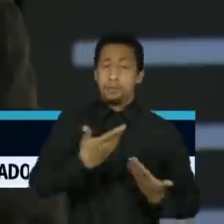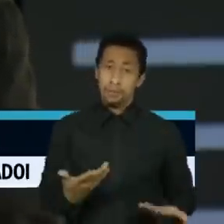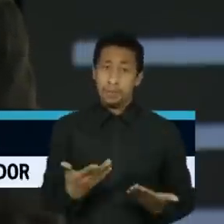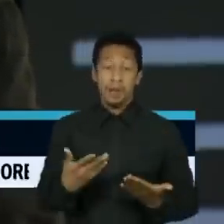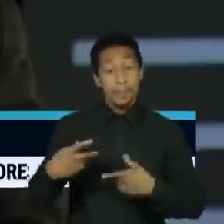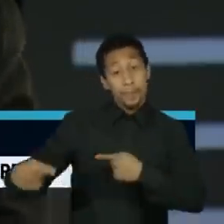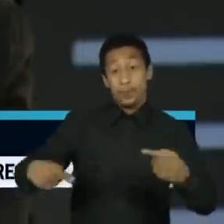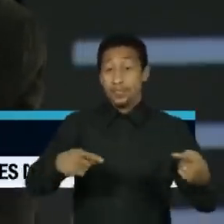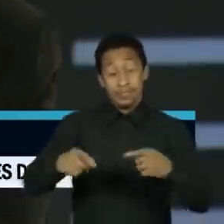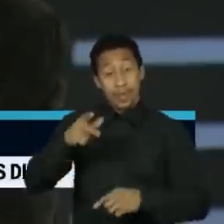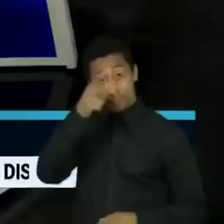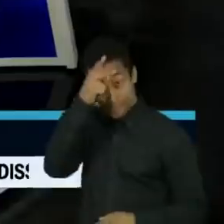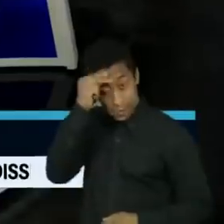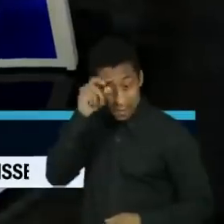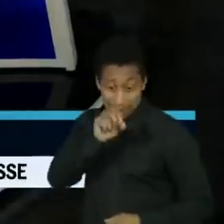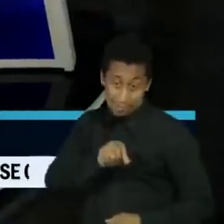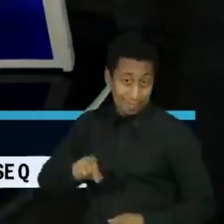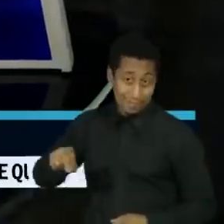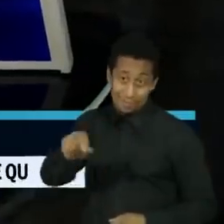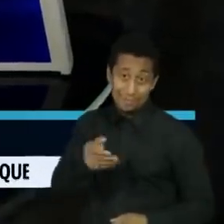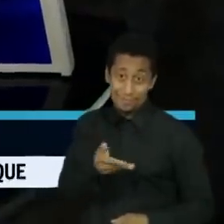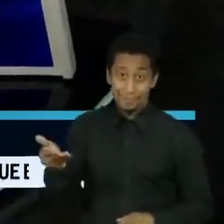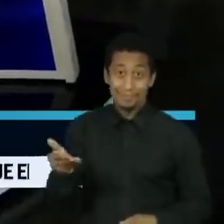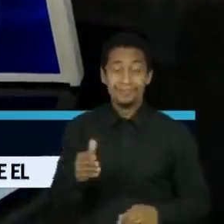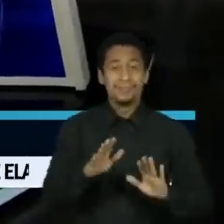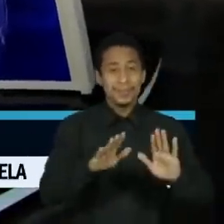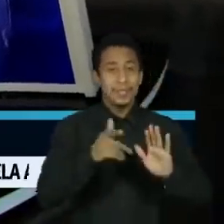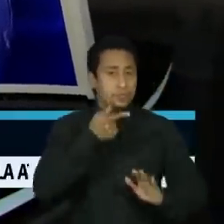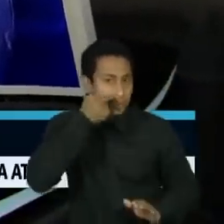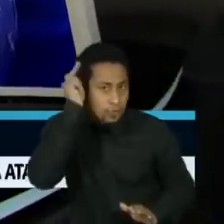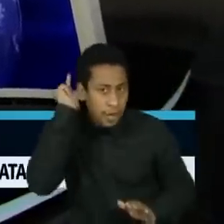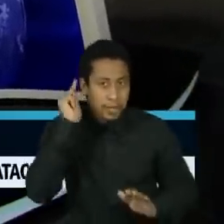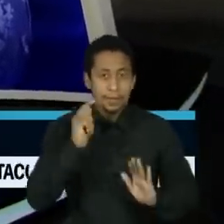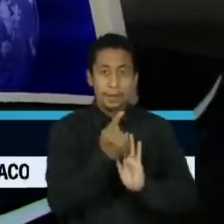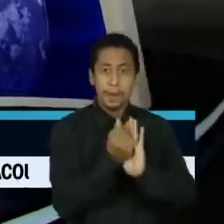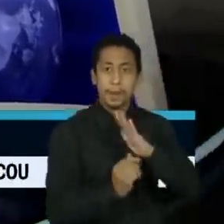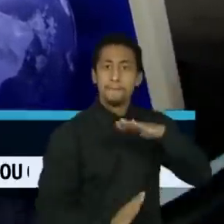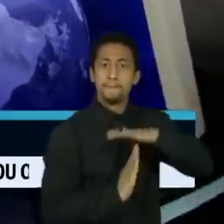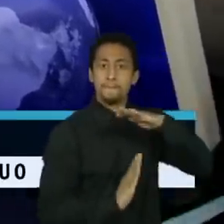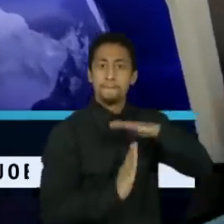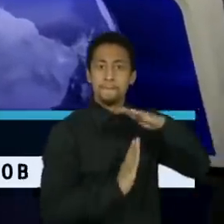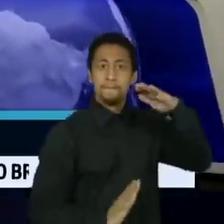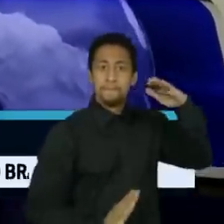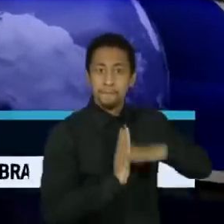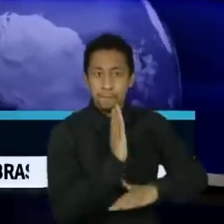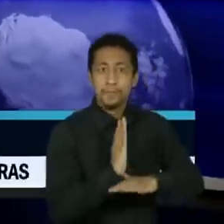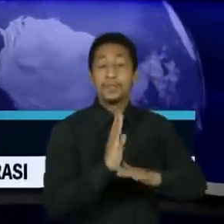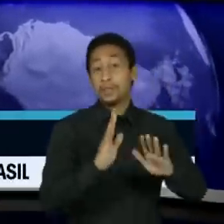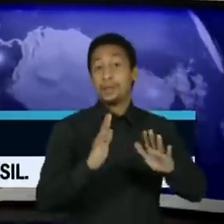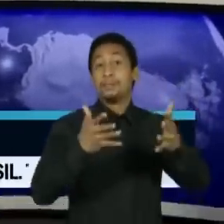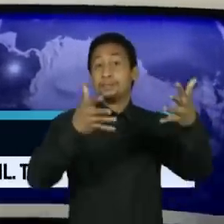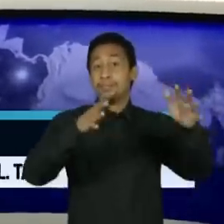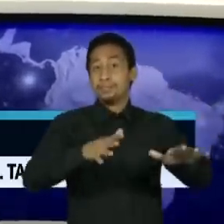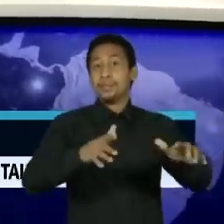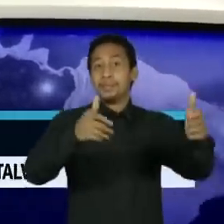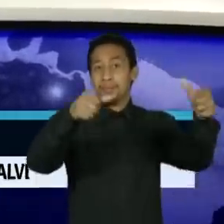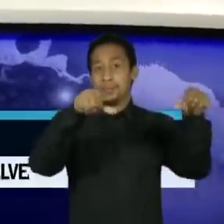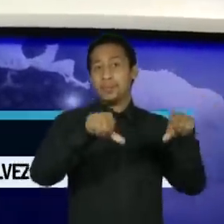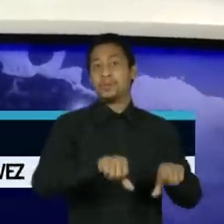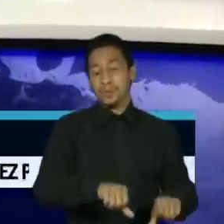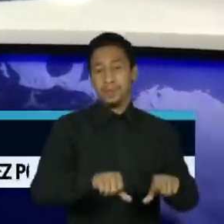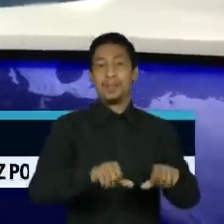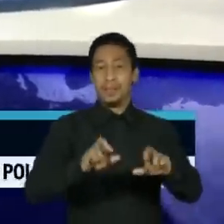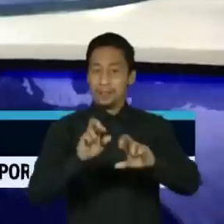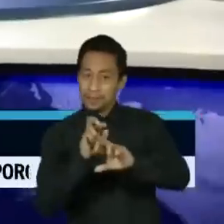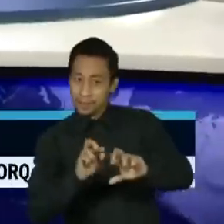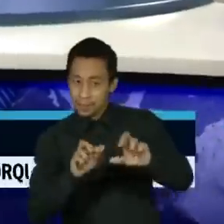né? Gessner, a alteração da regra do teto de gastos, neste momento, reduz a credibilidade da política